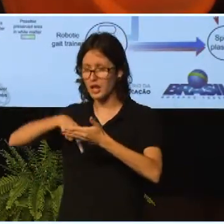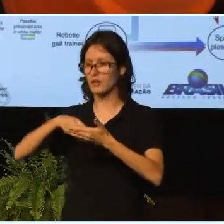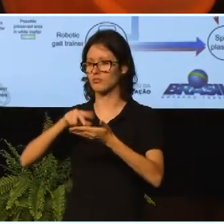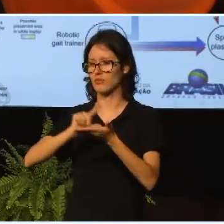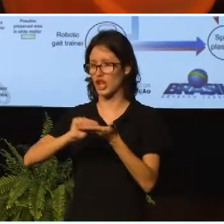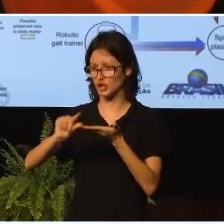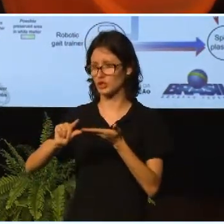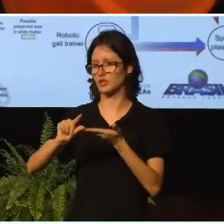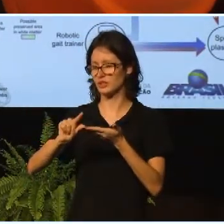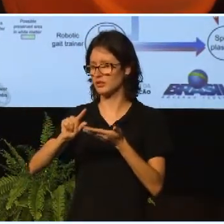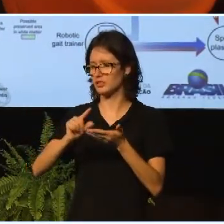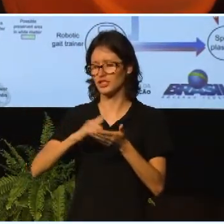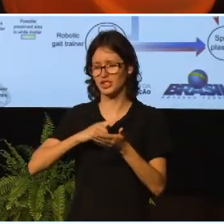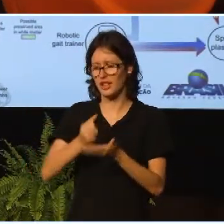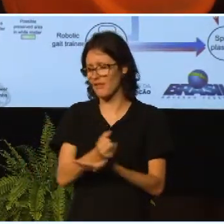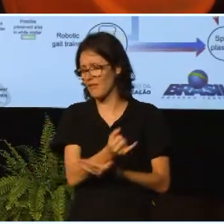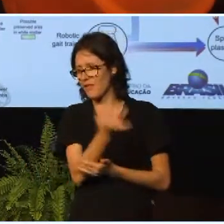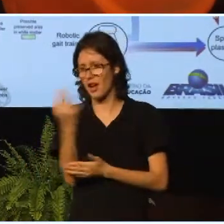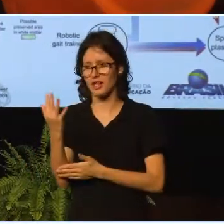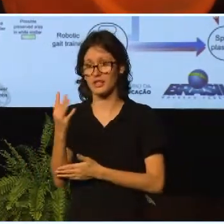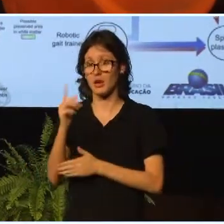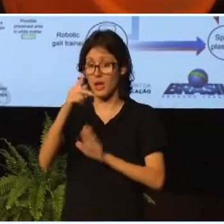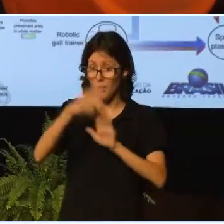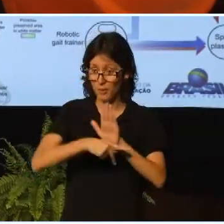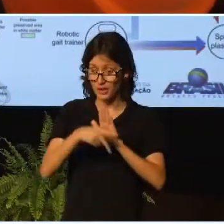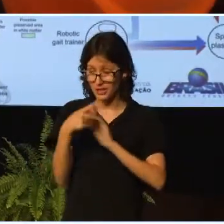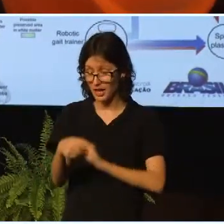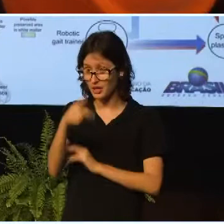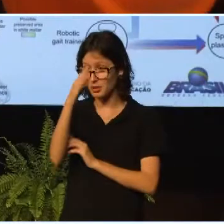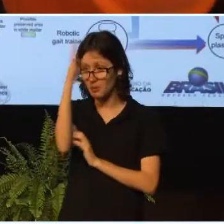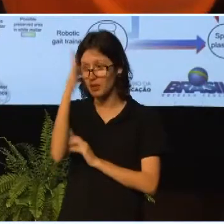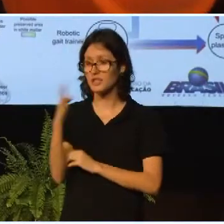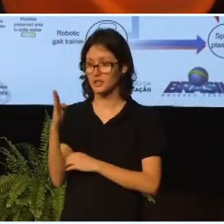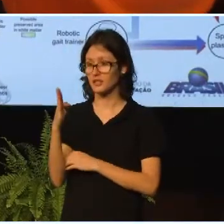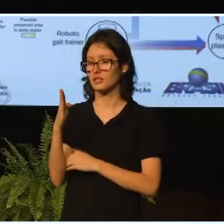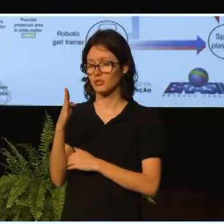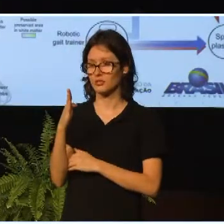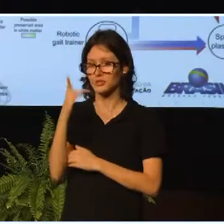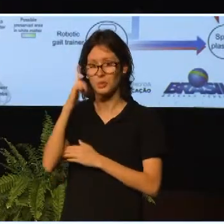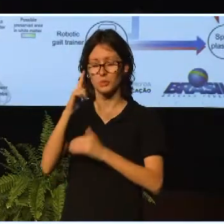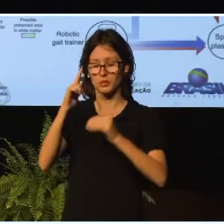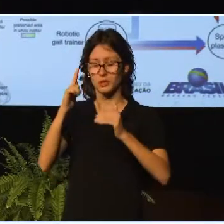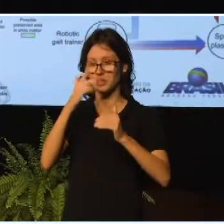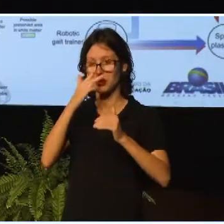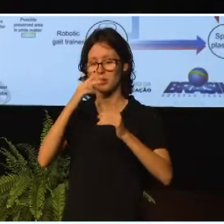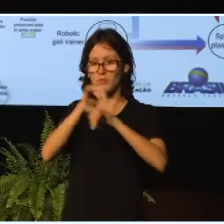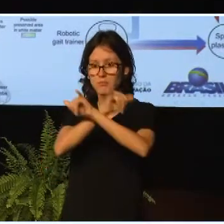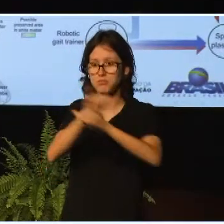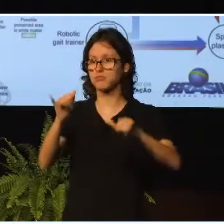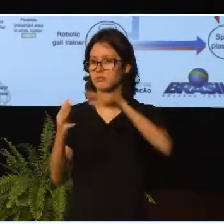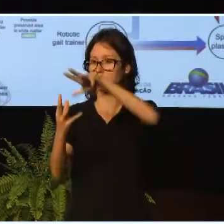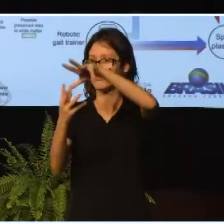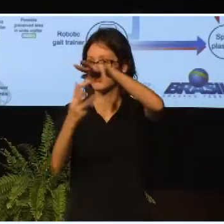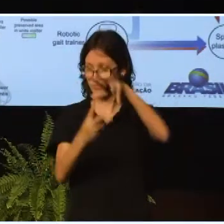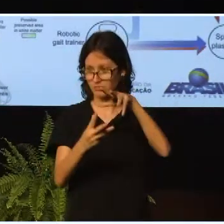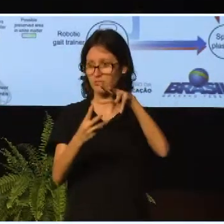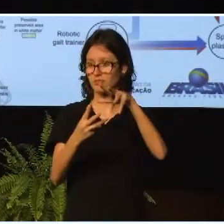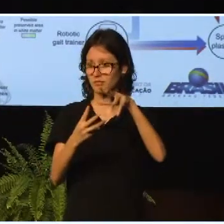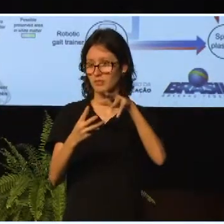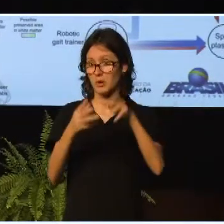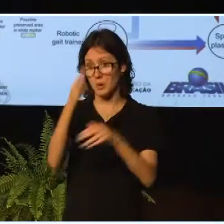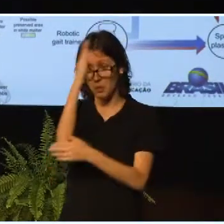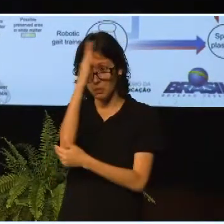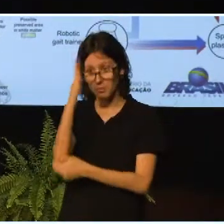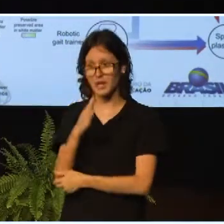de milhares de publicações. Então, é um projeto brasileiro, trazendo essa divulgação científica que o Brasil